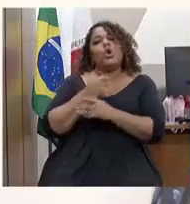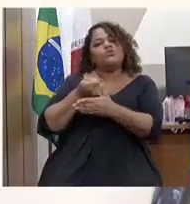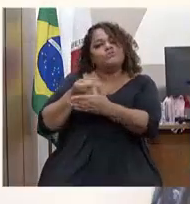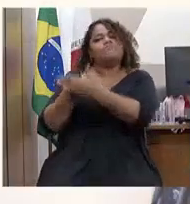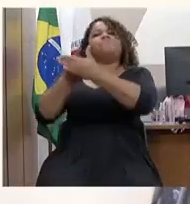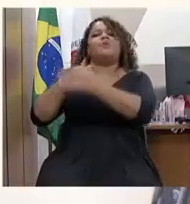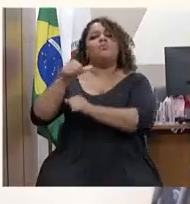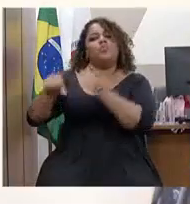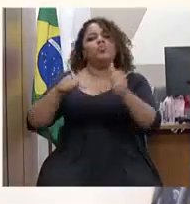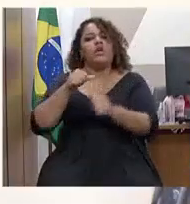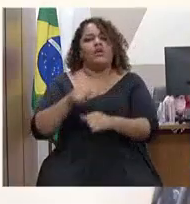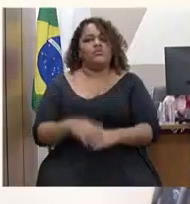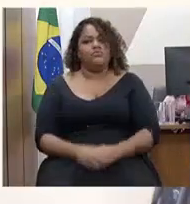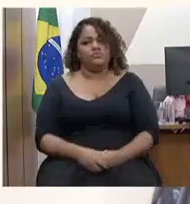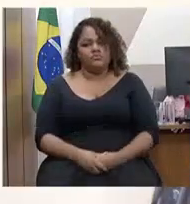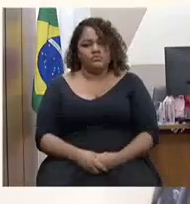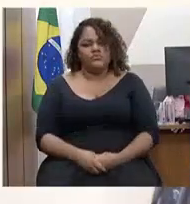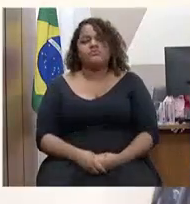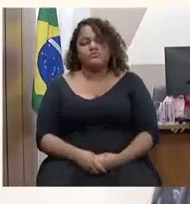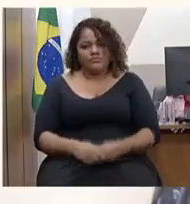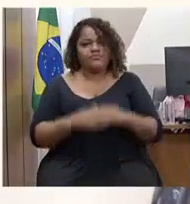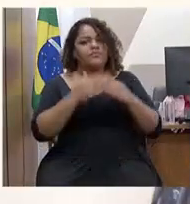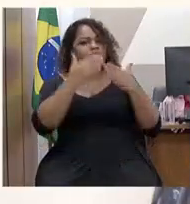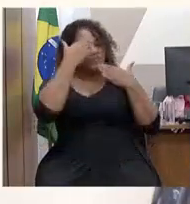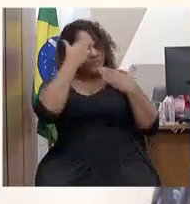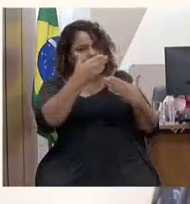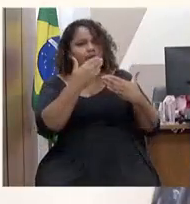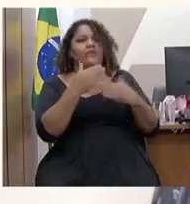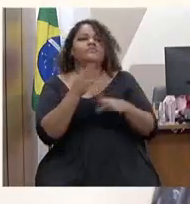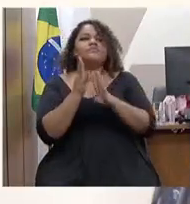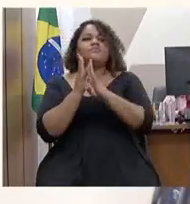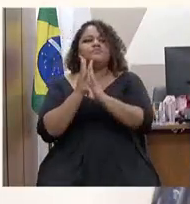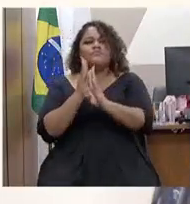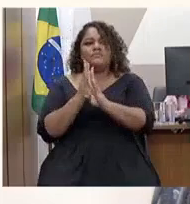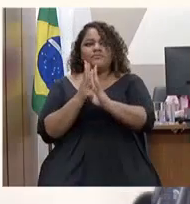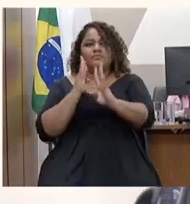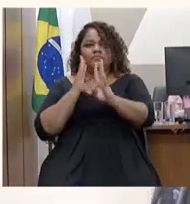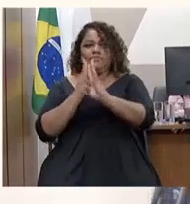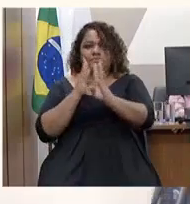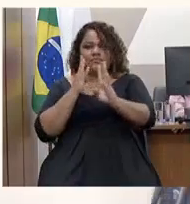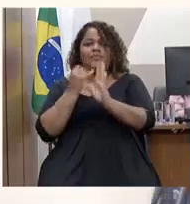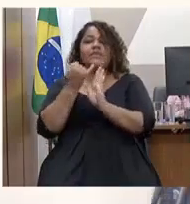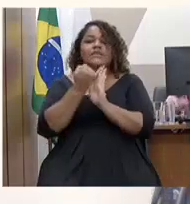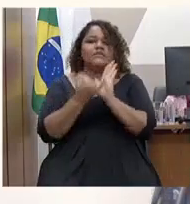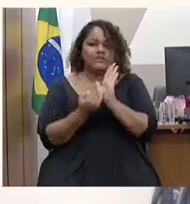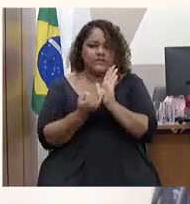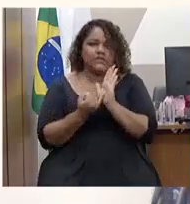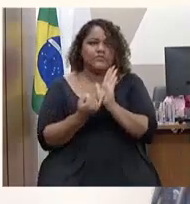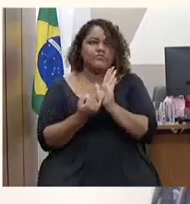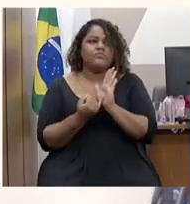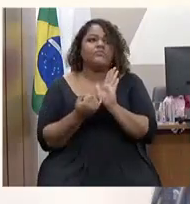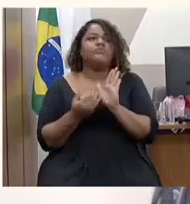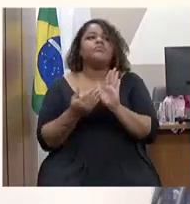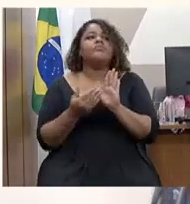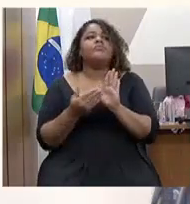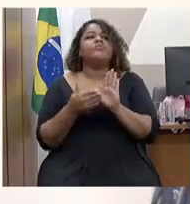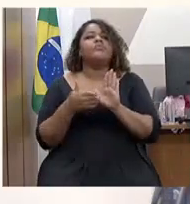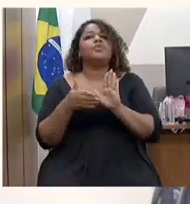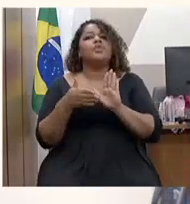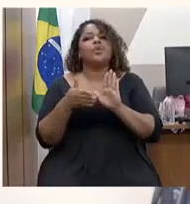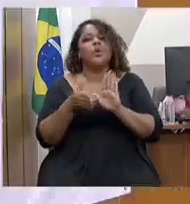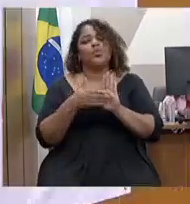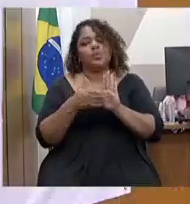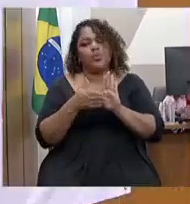obrigado nós estamos com uma pequena fila ali para de inscrições eu tô propondo que as pessoas falam primeiro para